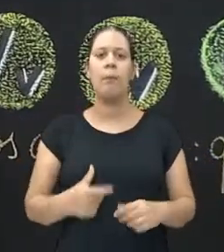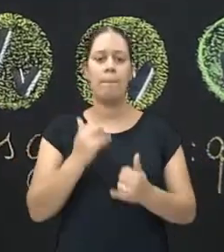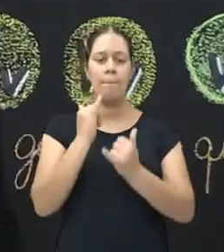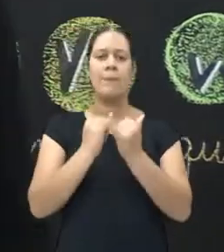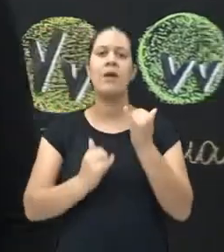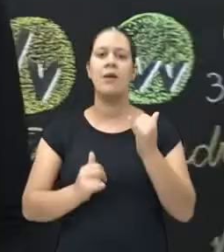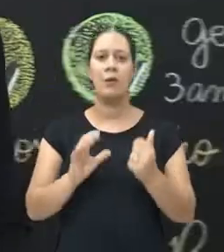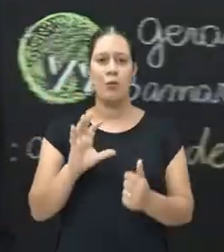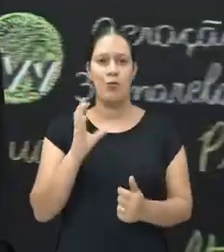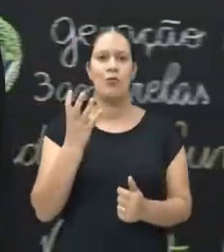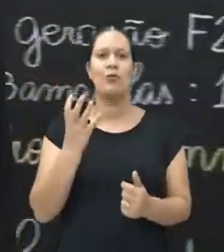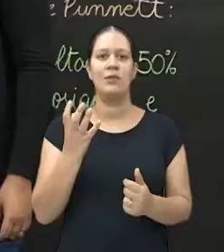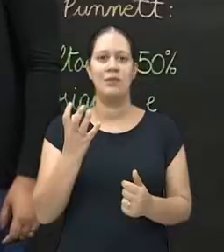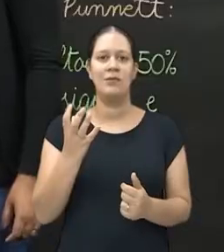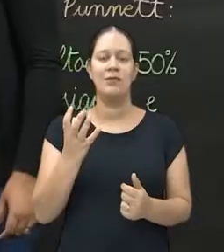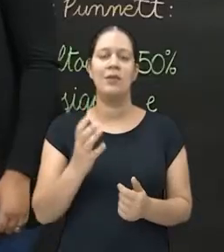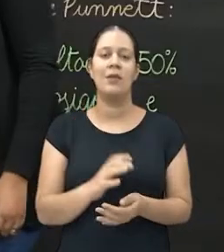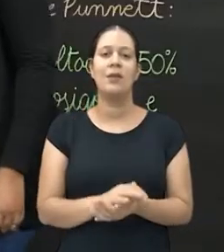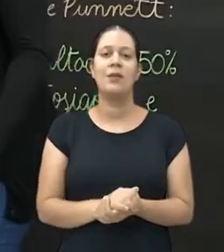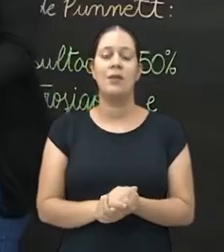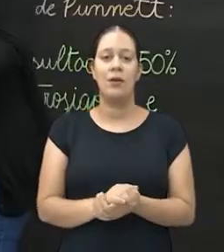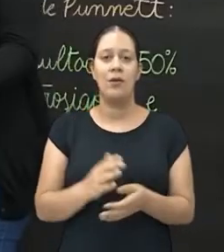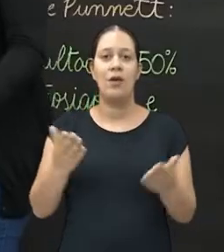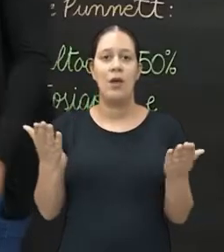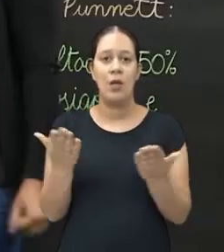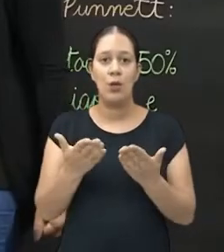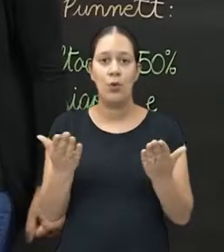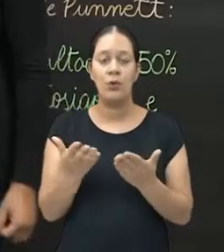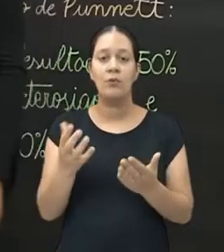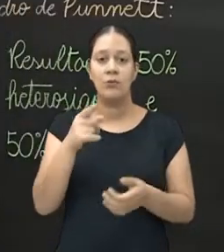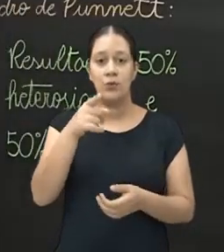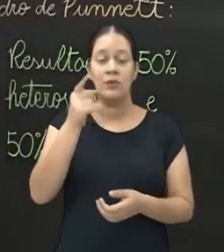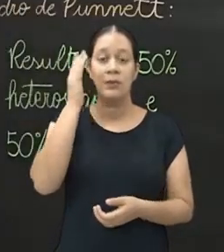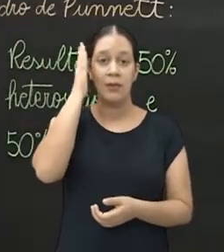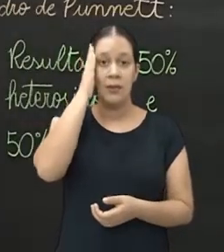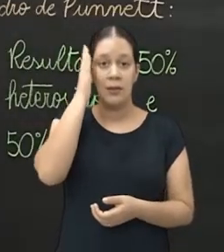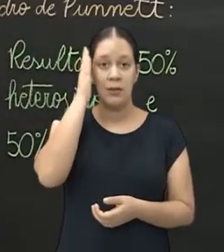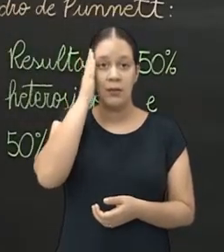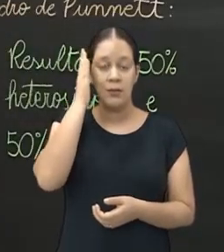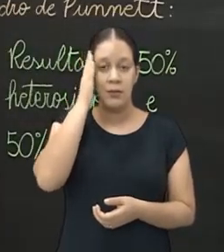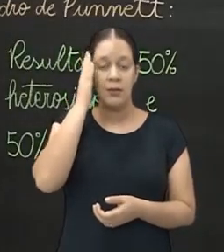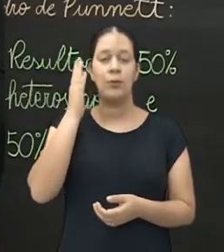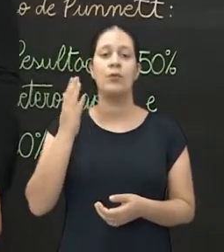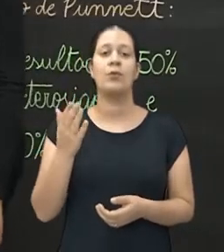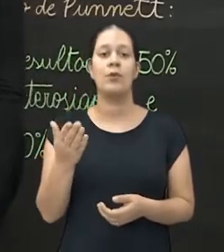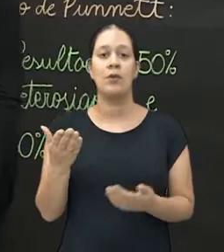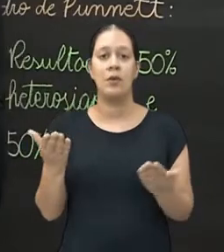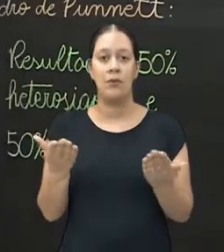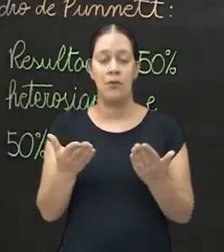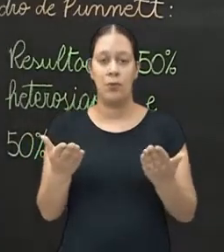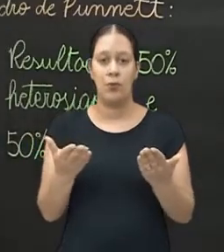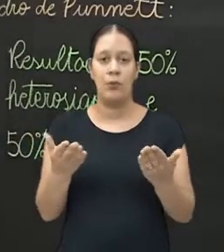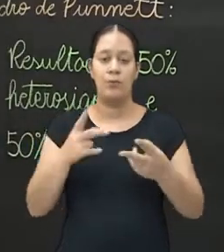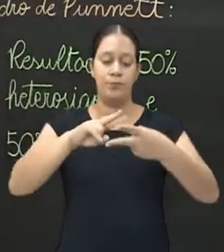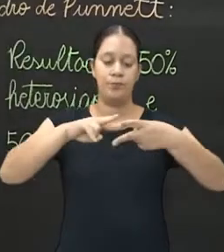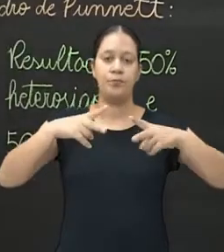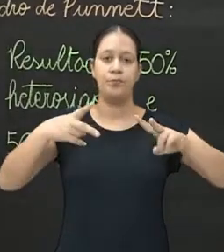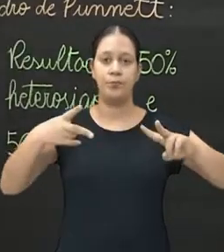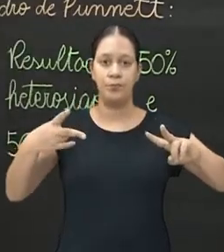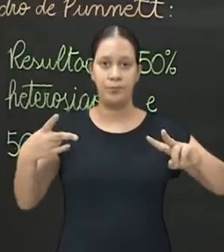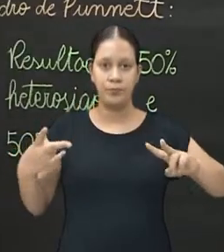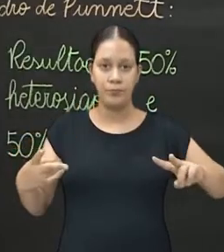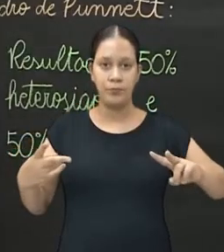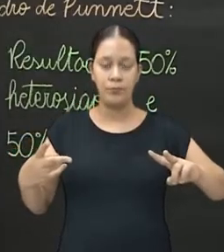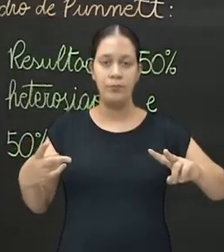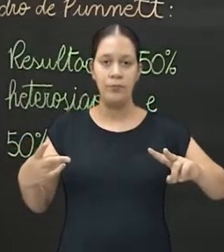coisas que acontecem. E aí a gente faz aqui um esquema para você entender um pouco melhor sobre os genes dominantes e os genes recessivos. Aqui